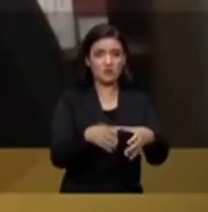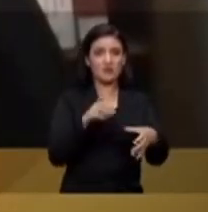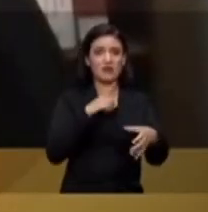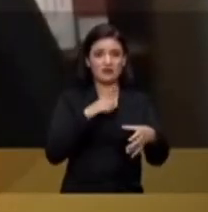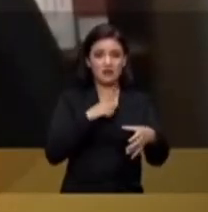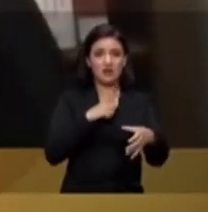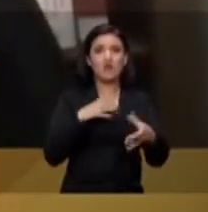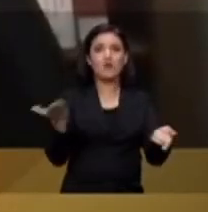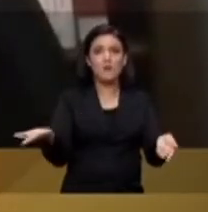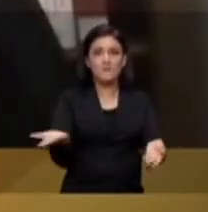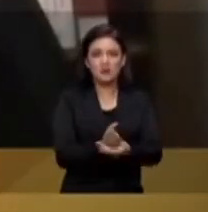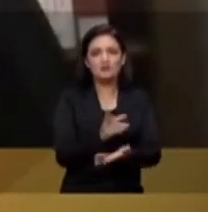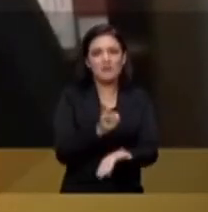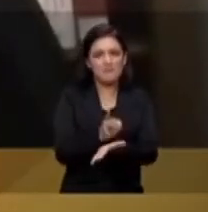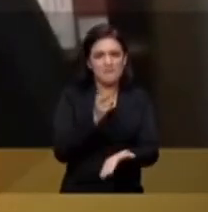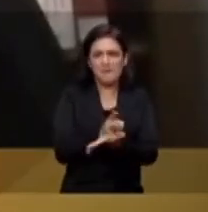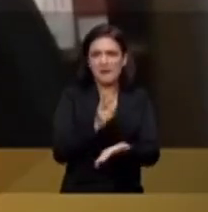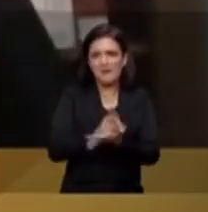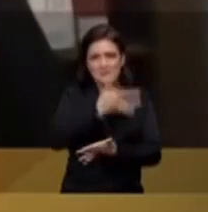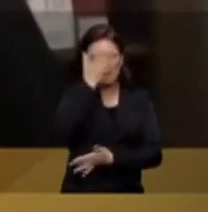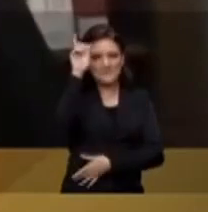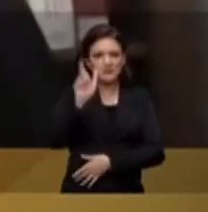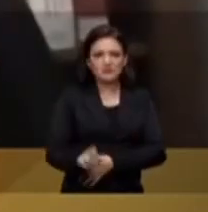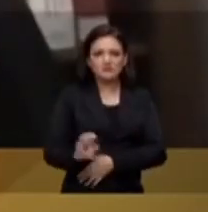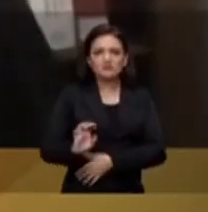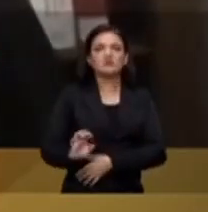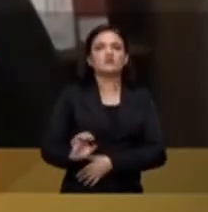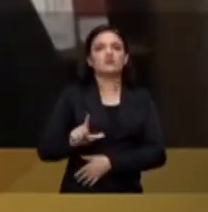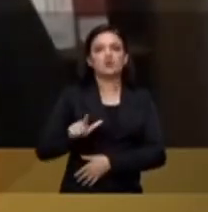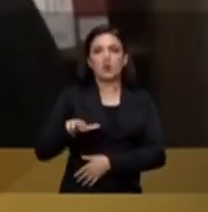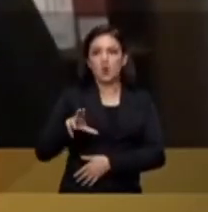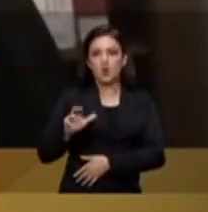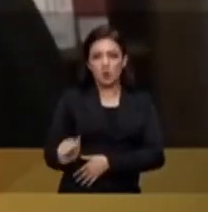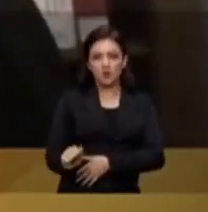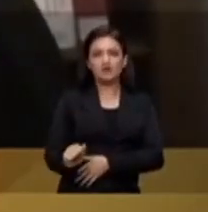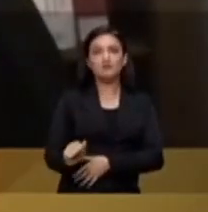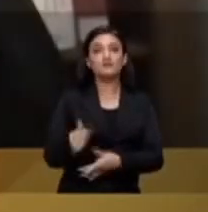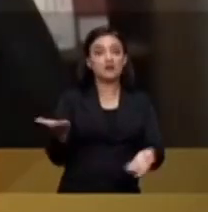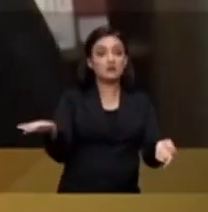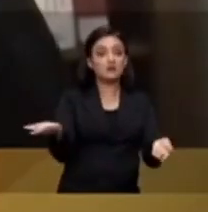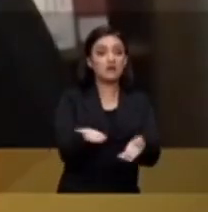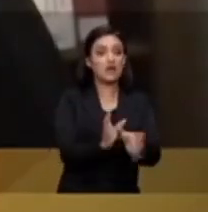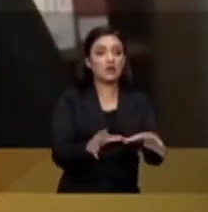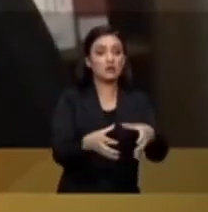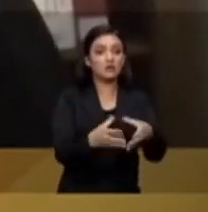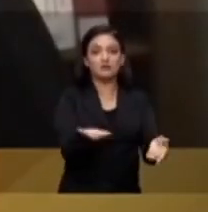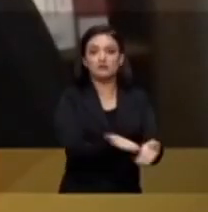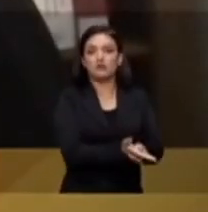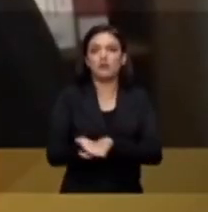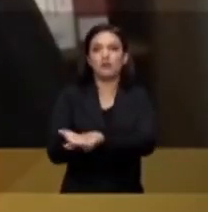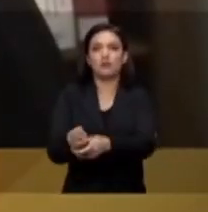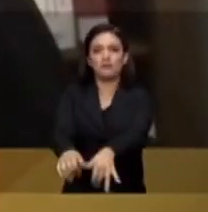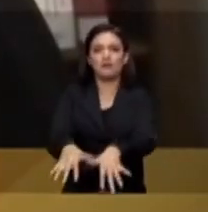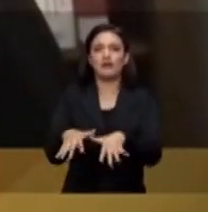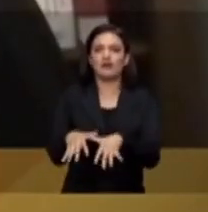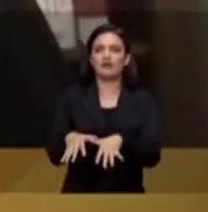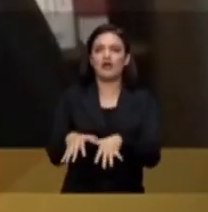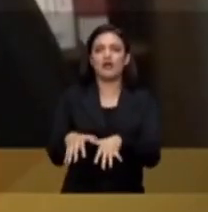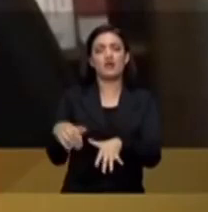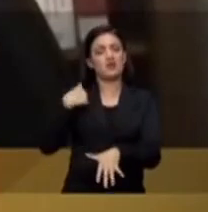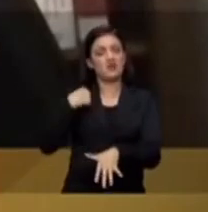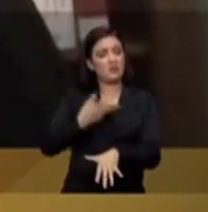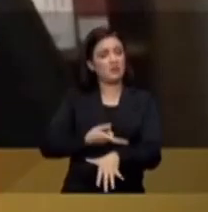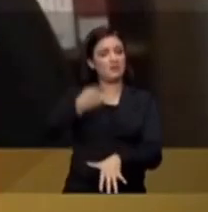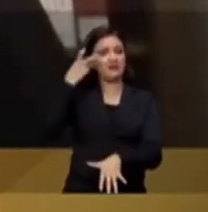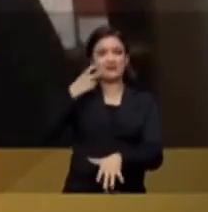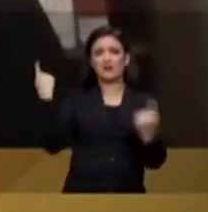caso que envolvia o mesmo paciente, o ex-presidente Lula, e que foi afetado ao plenário, a meu ver, de forma